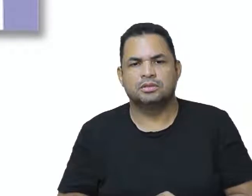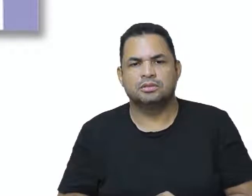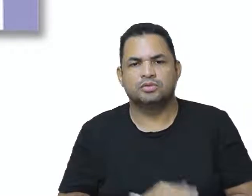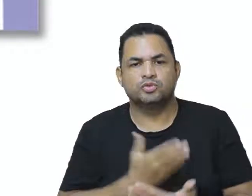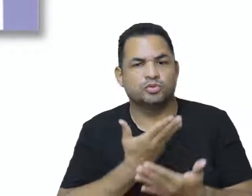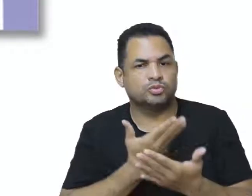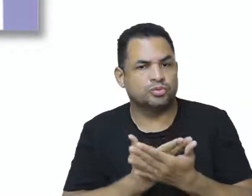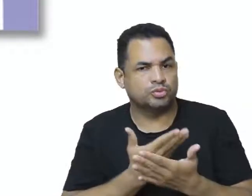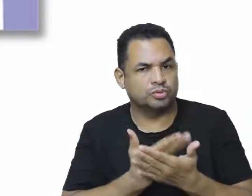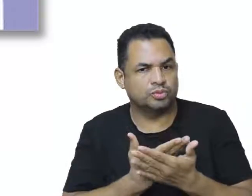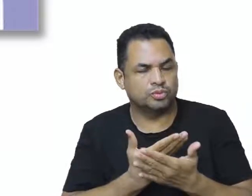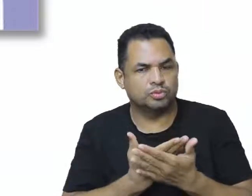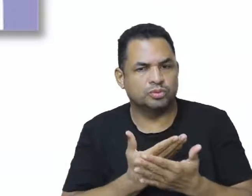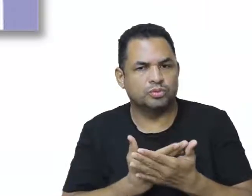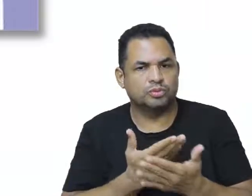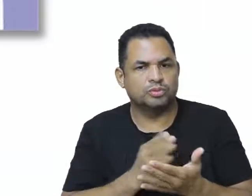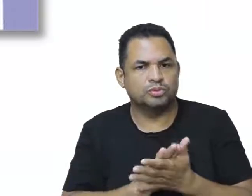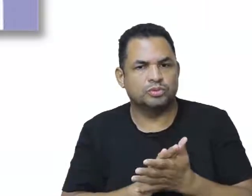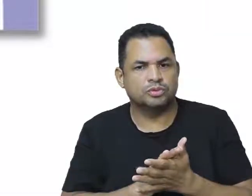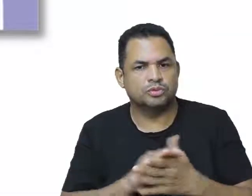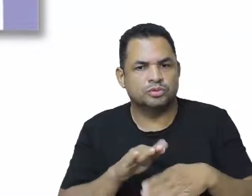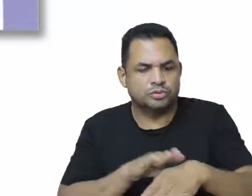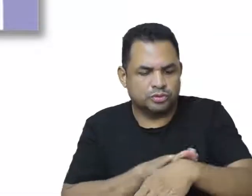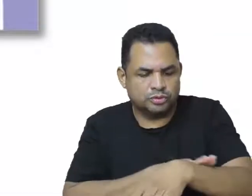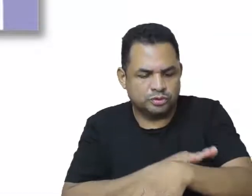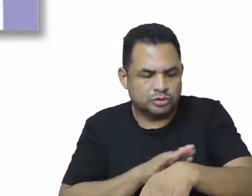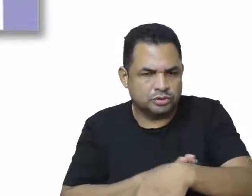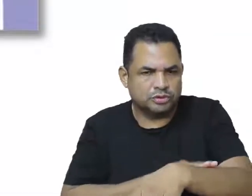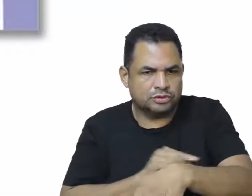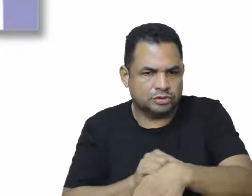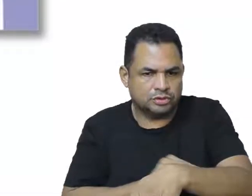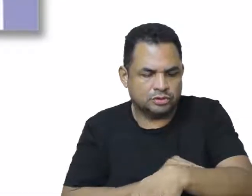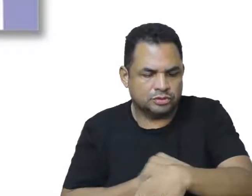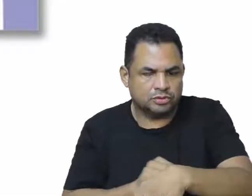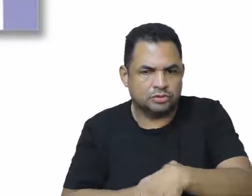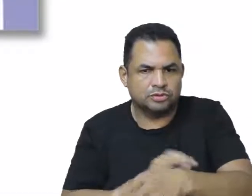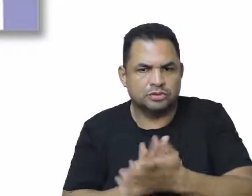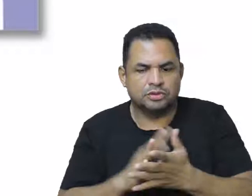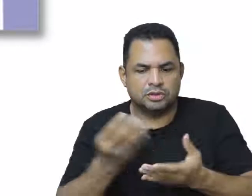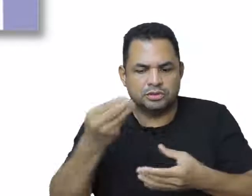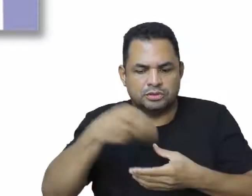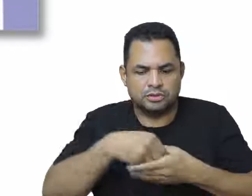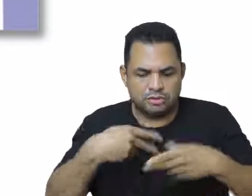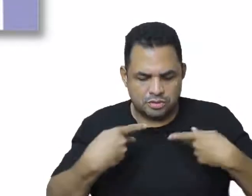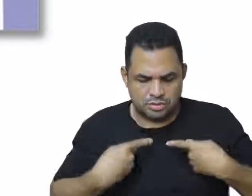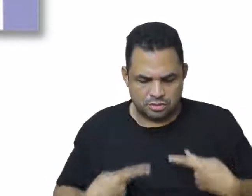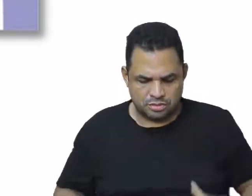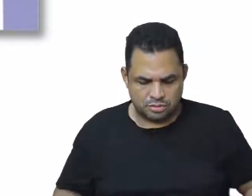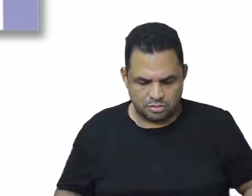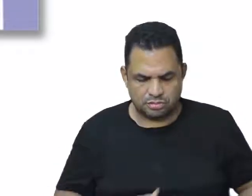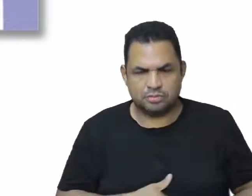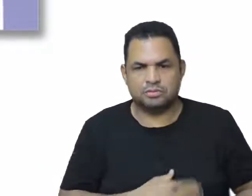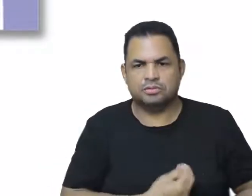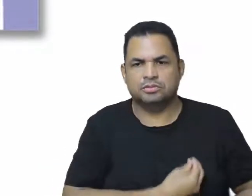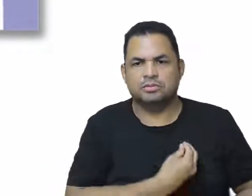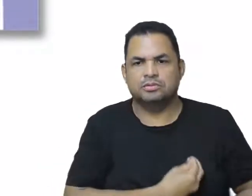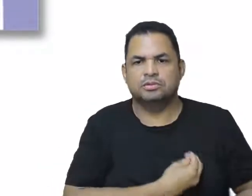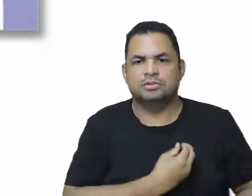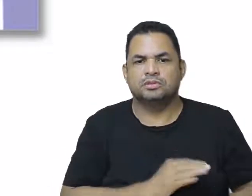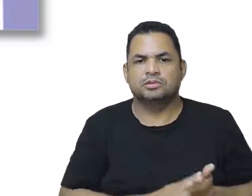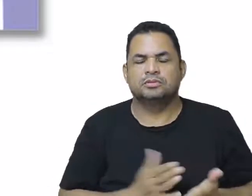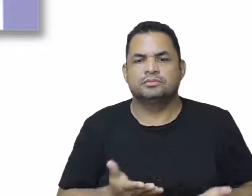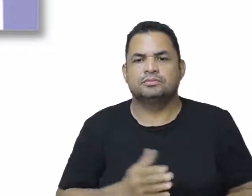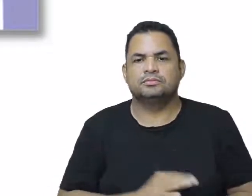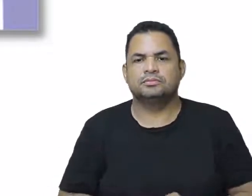é o estudo dos tecidos que tem no organismo vivo. No nosso caso aqui, no organismo